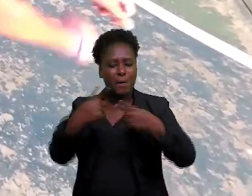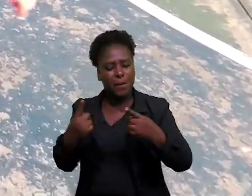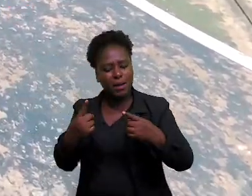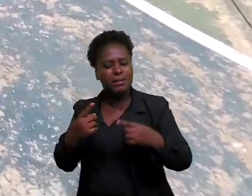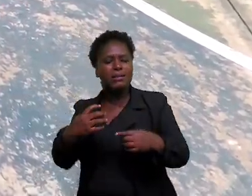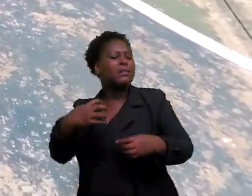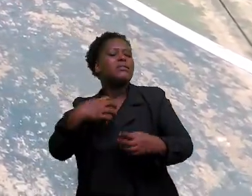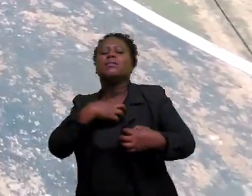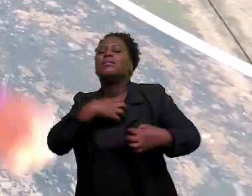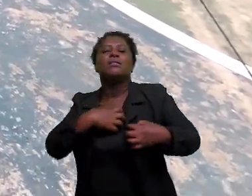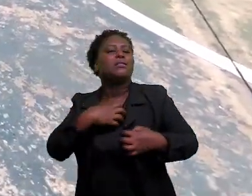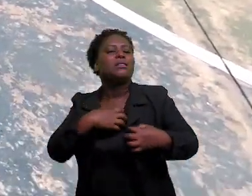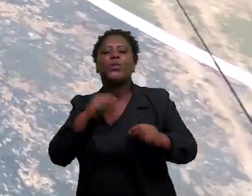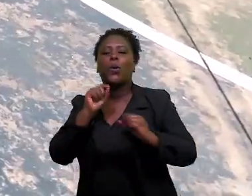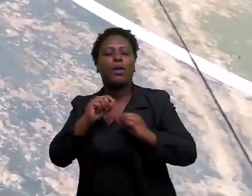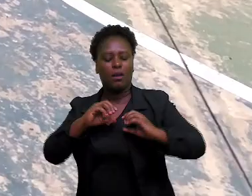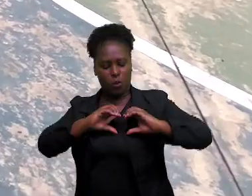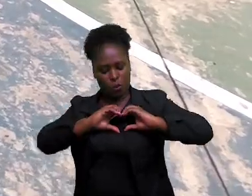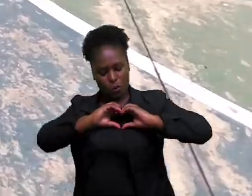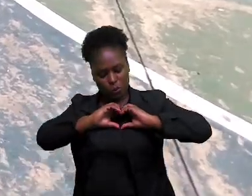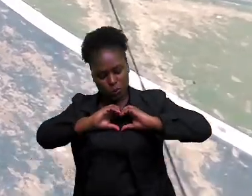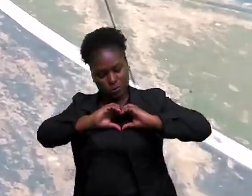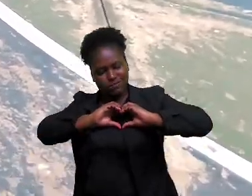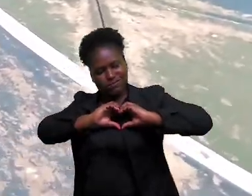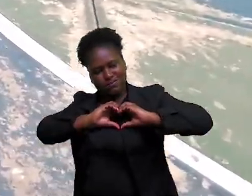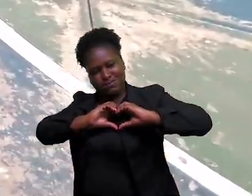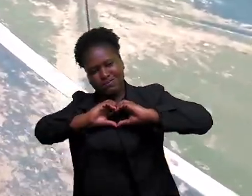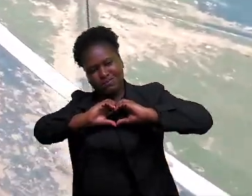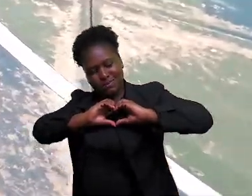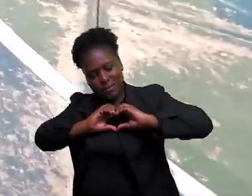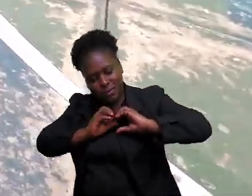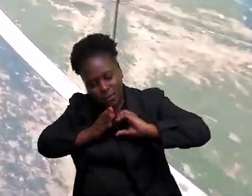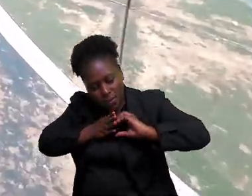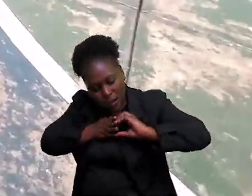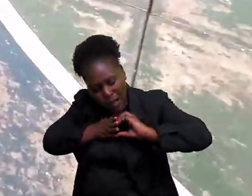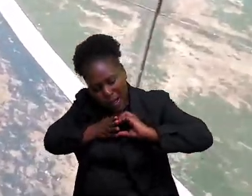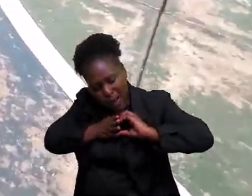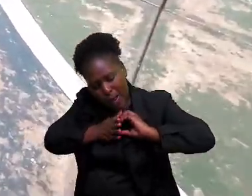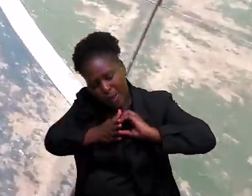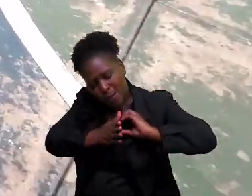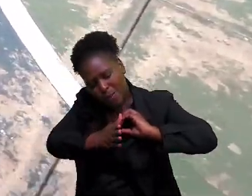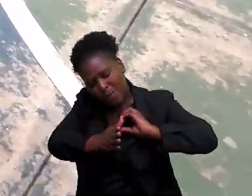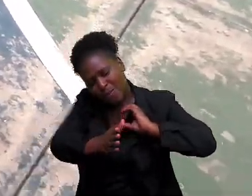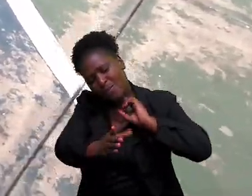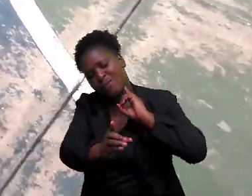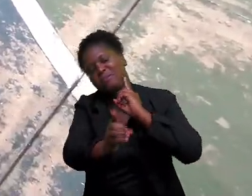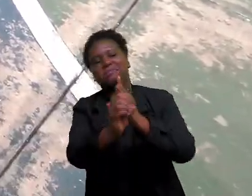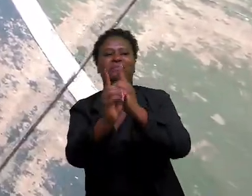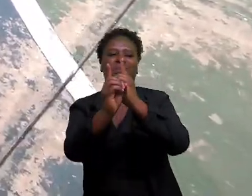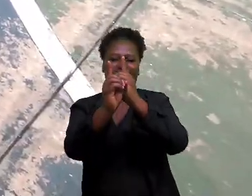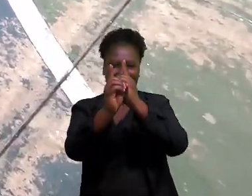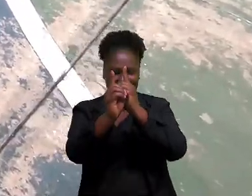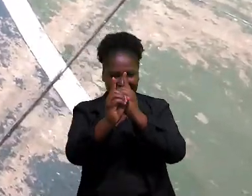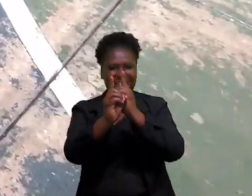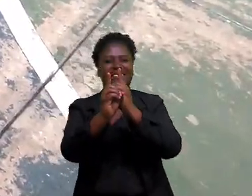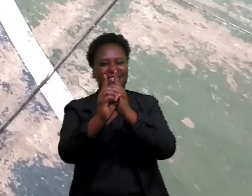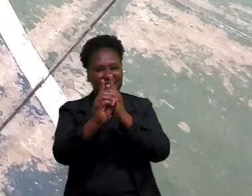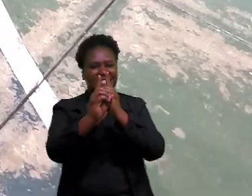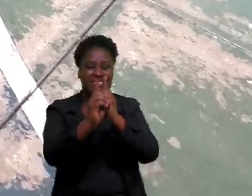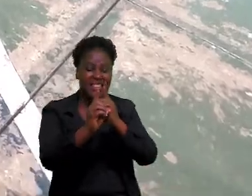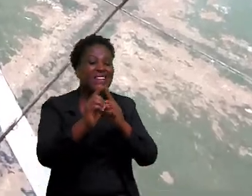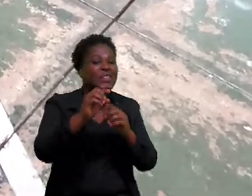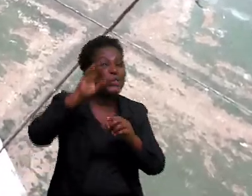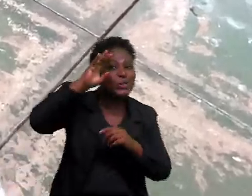coração. Há de todos os seus sonhos, o que mais